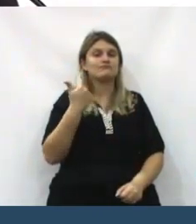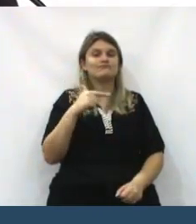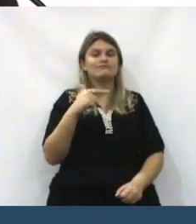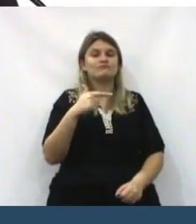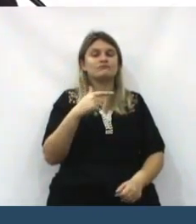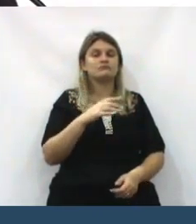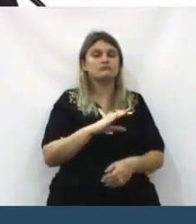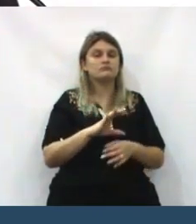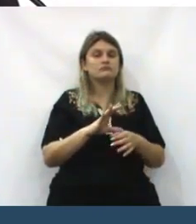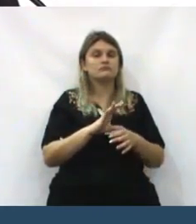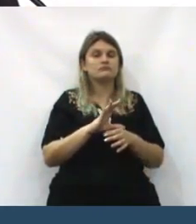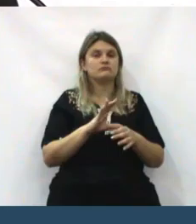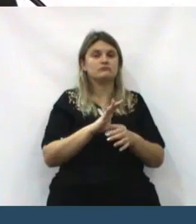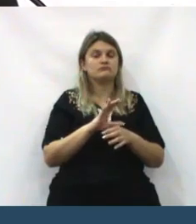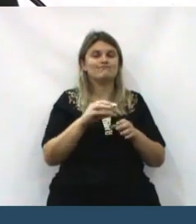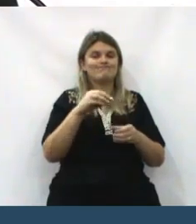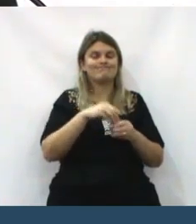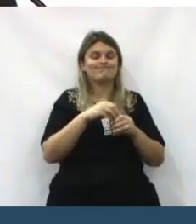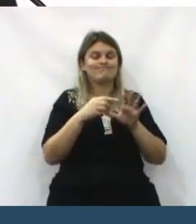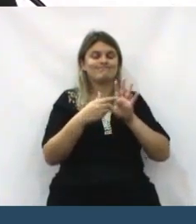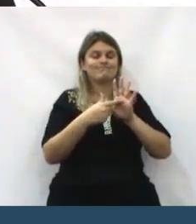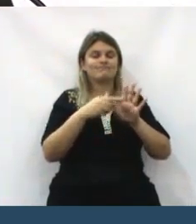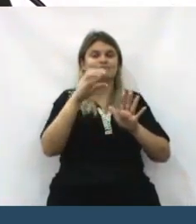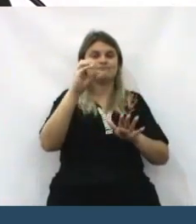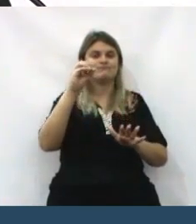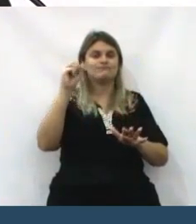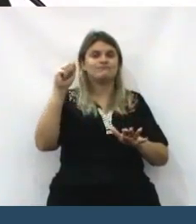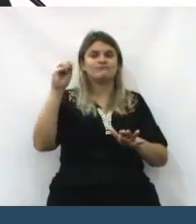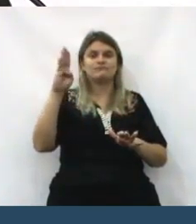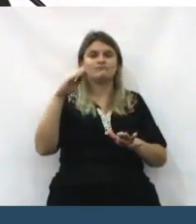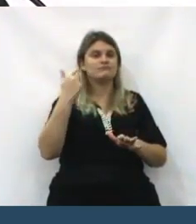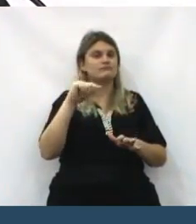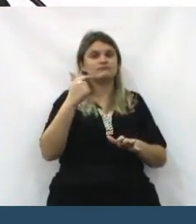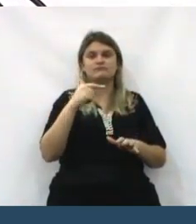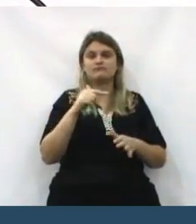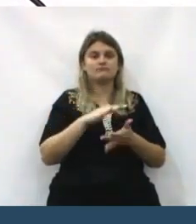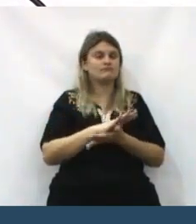de inconstitucionalidade apresentada pela OAB.